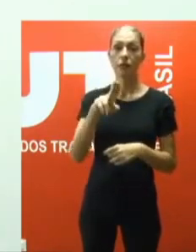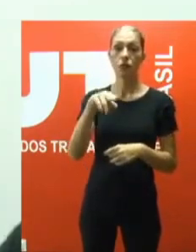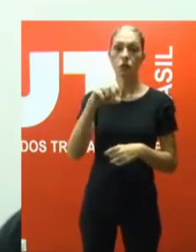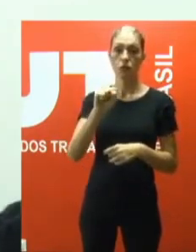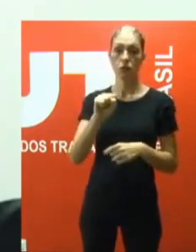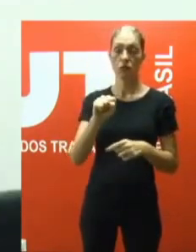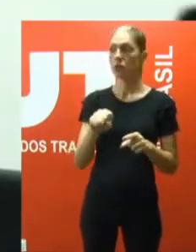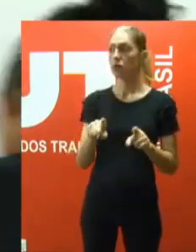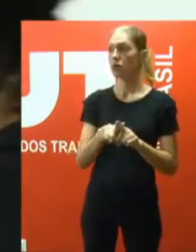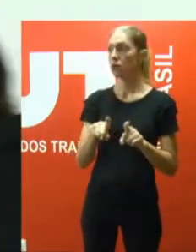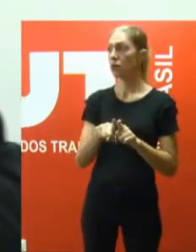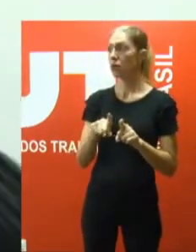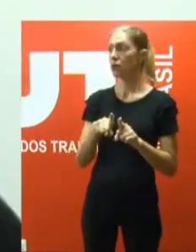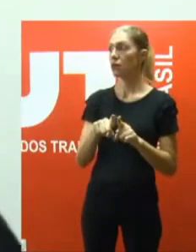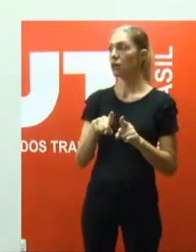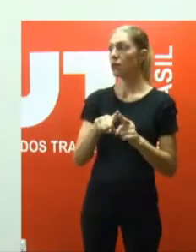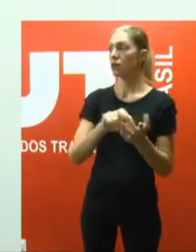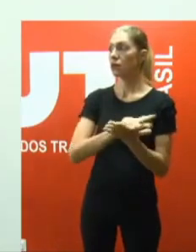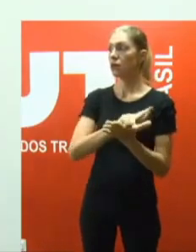sabe?